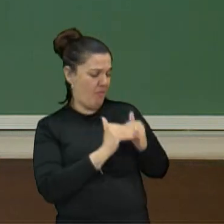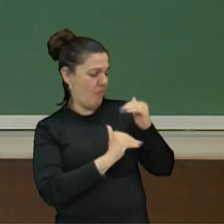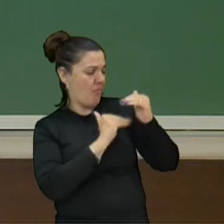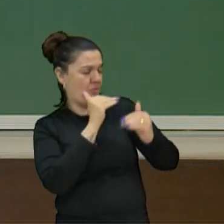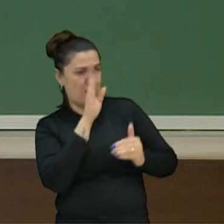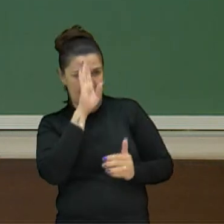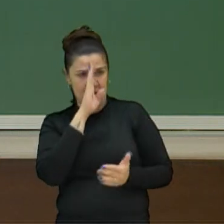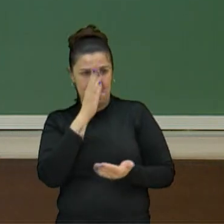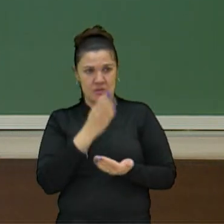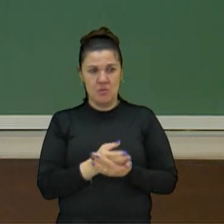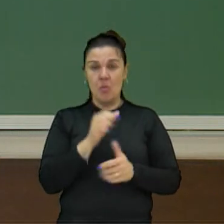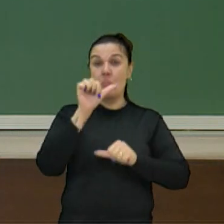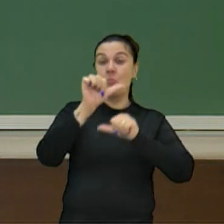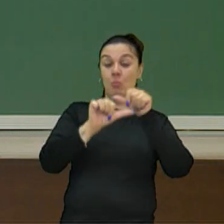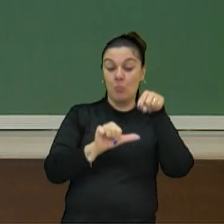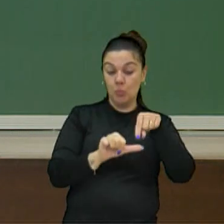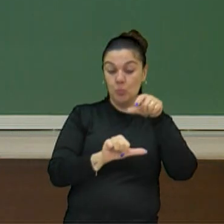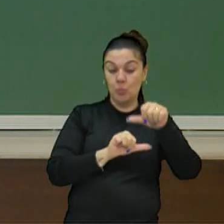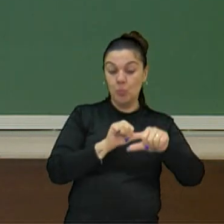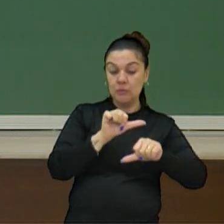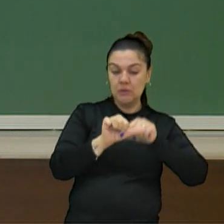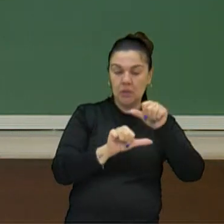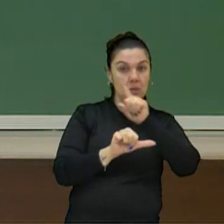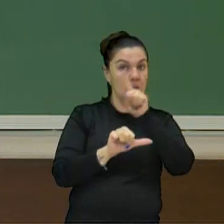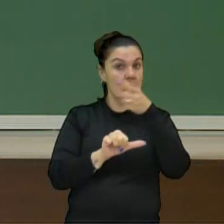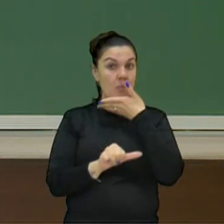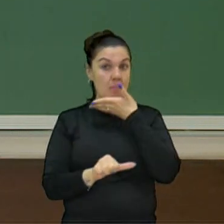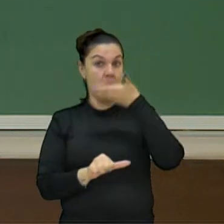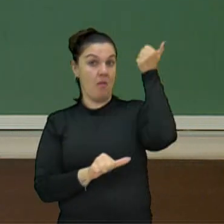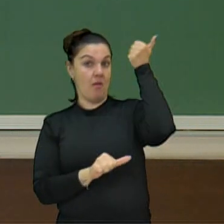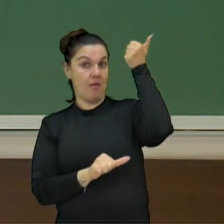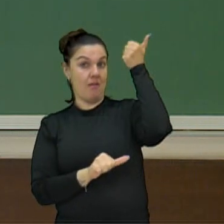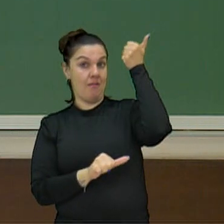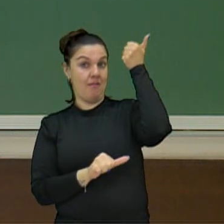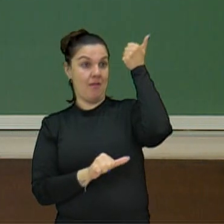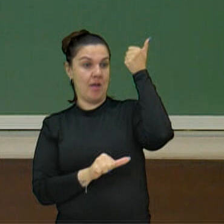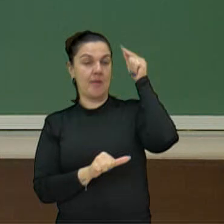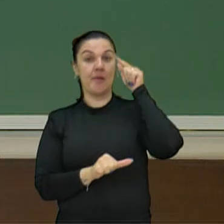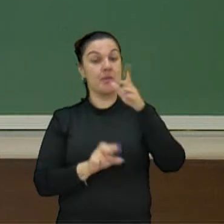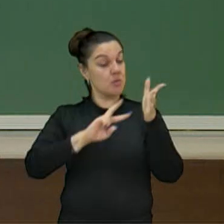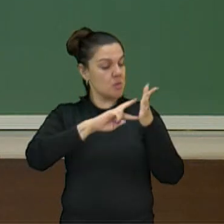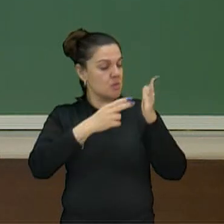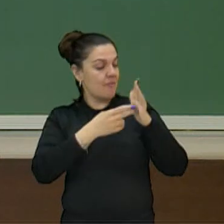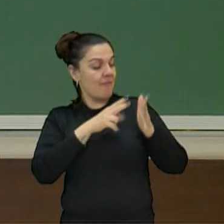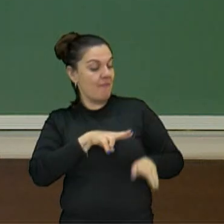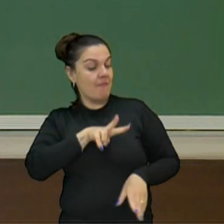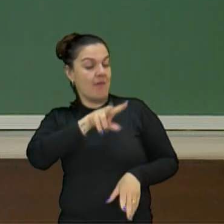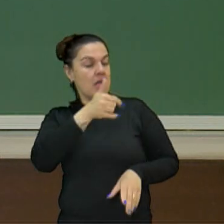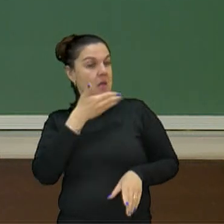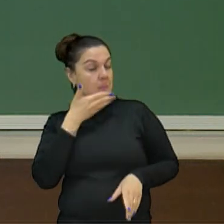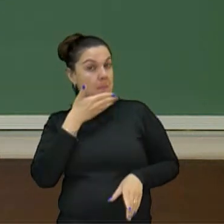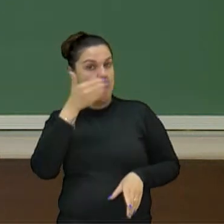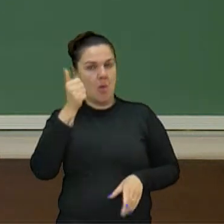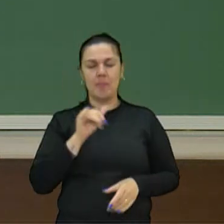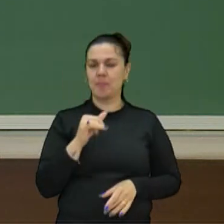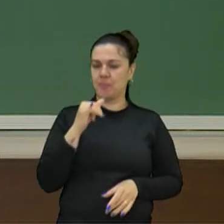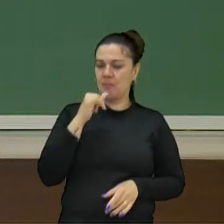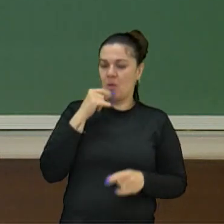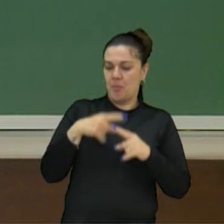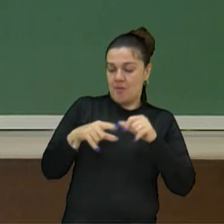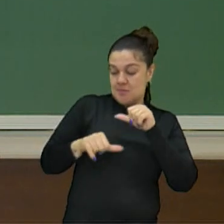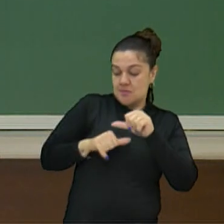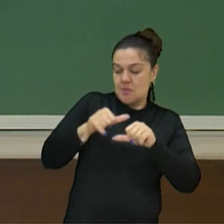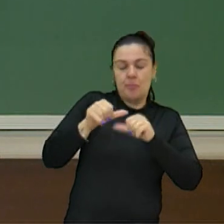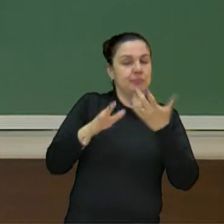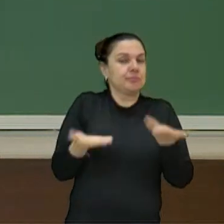evolucionismo acredita que as espécies vão mudando? As espécies vão mudando ao longo do tempo. Isso não significa que elas vão sendo melhoradas, porque essas mudanças